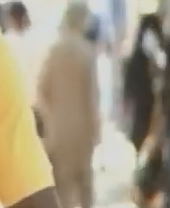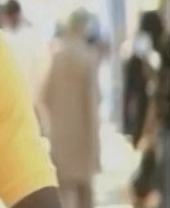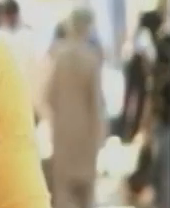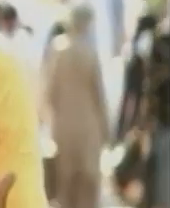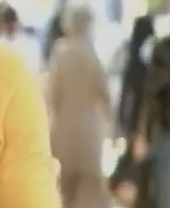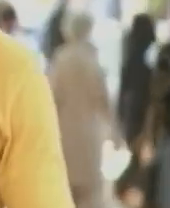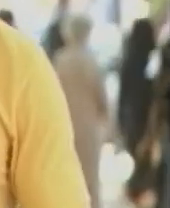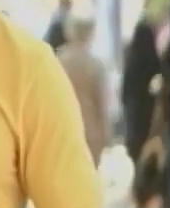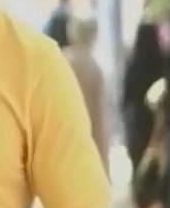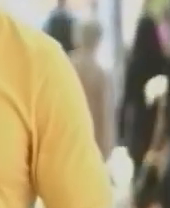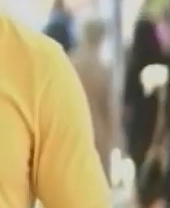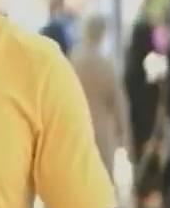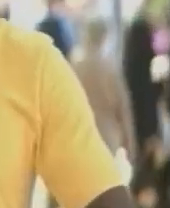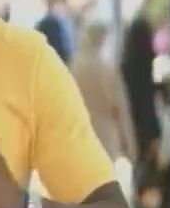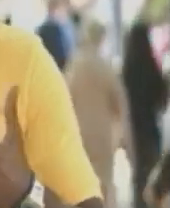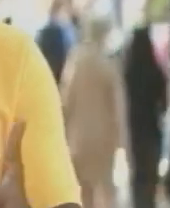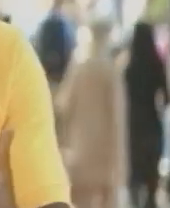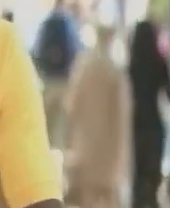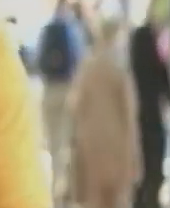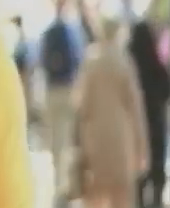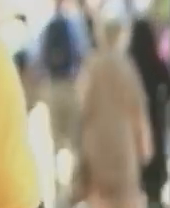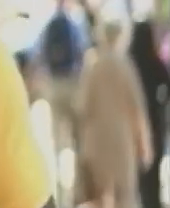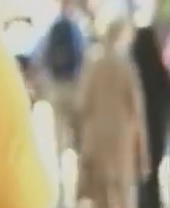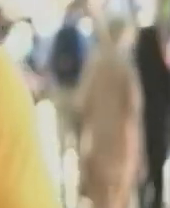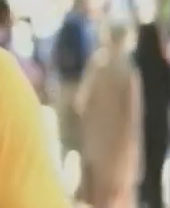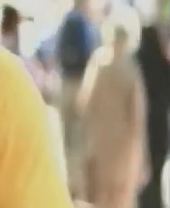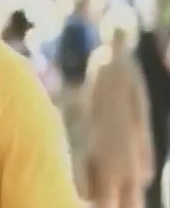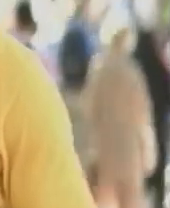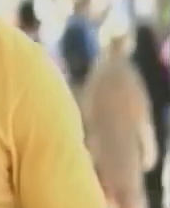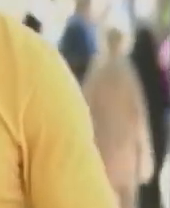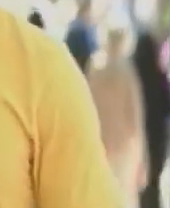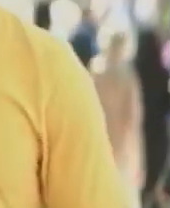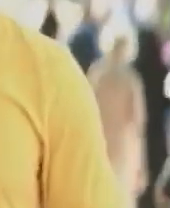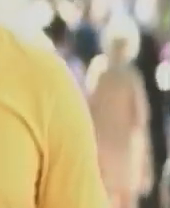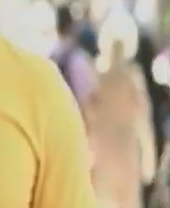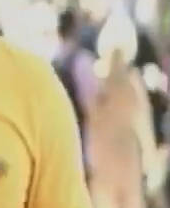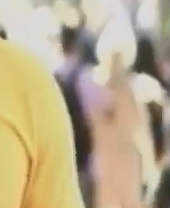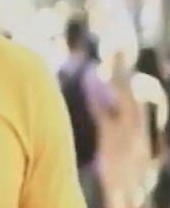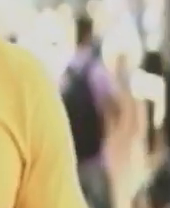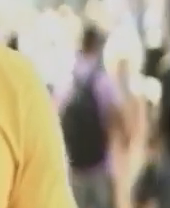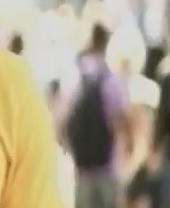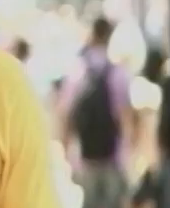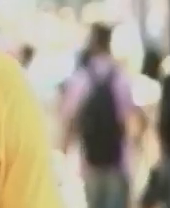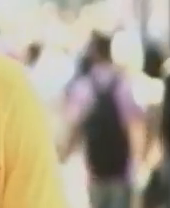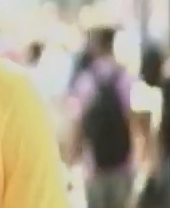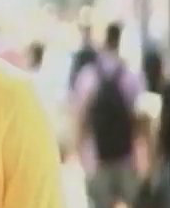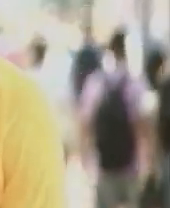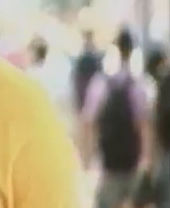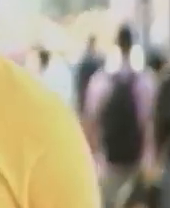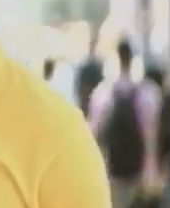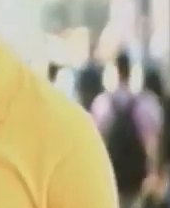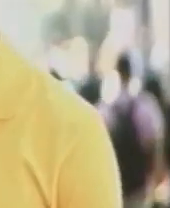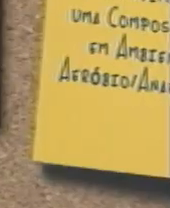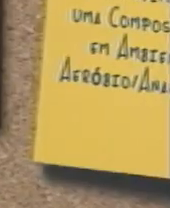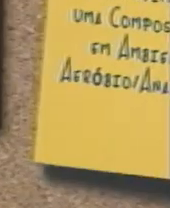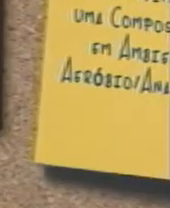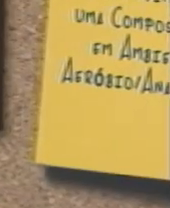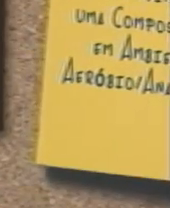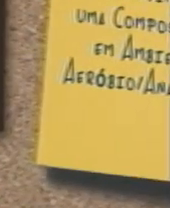honrosa a um professor pesquisador por sua experiência, capacidade de formação e produção científica na temática do